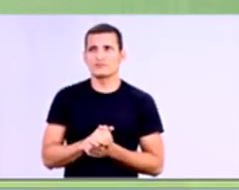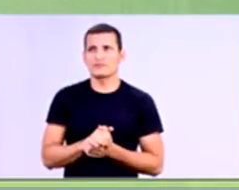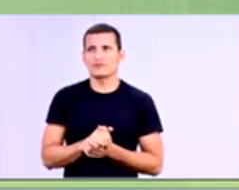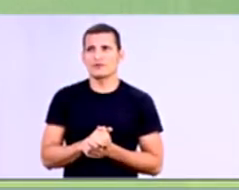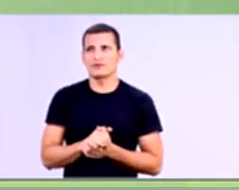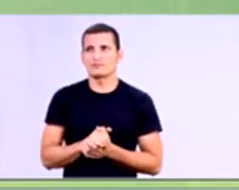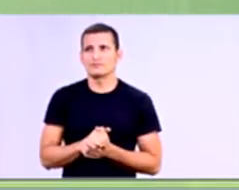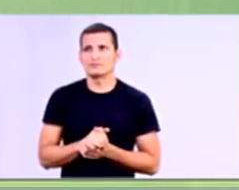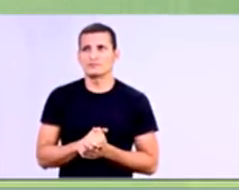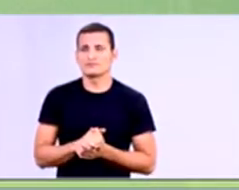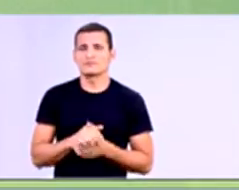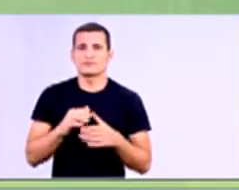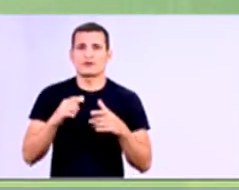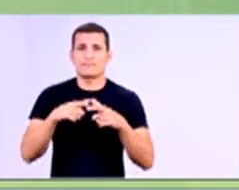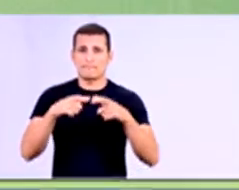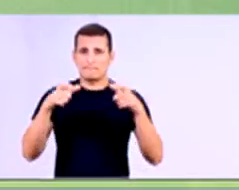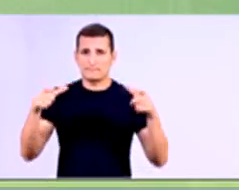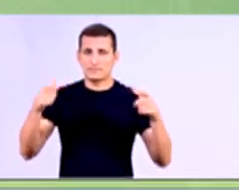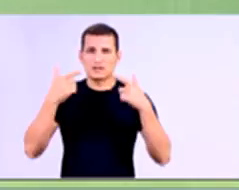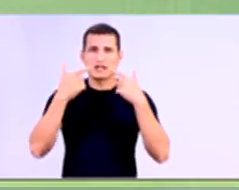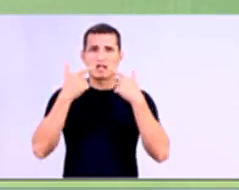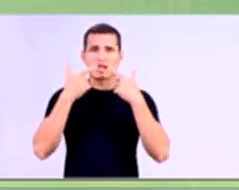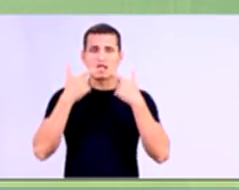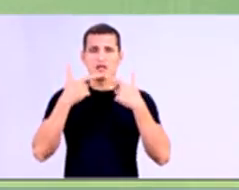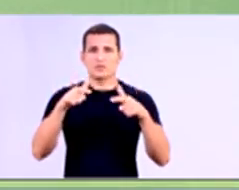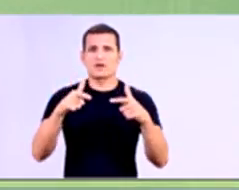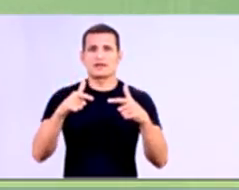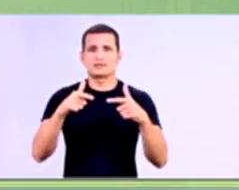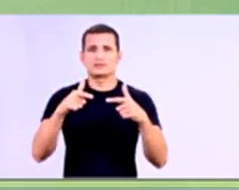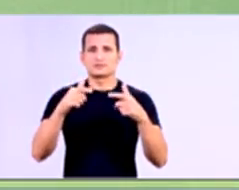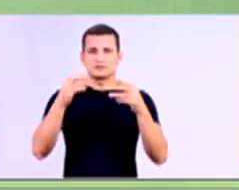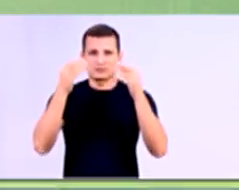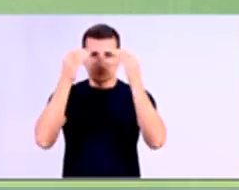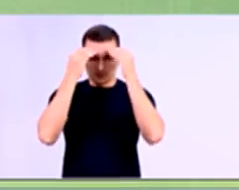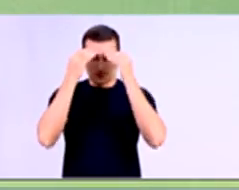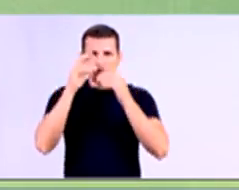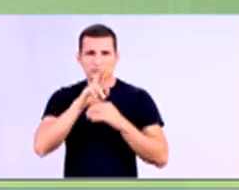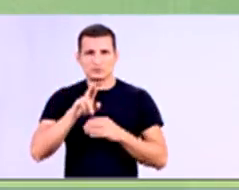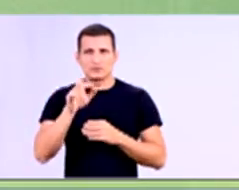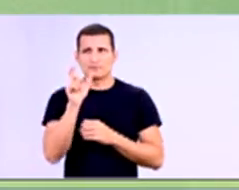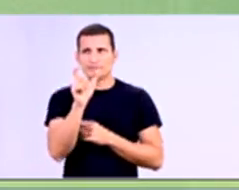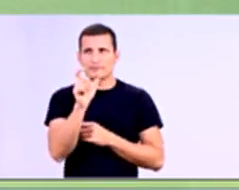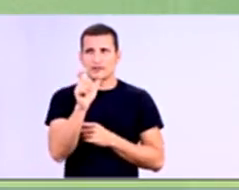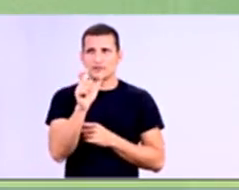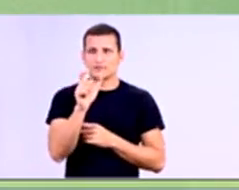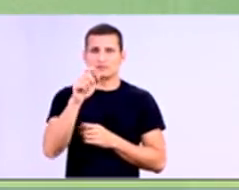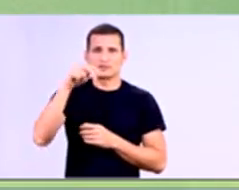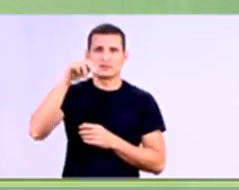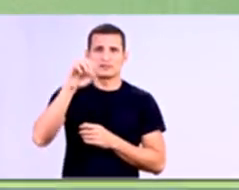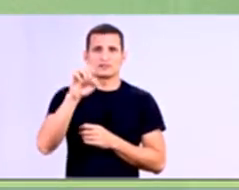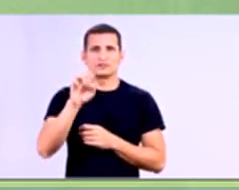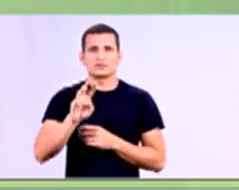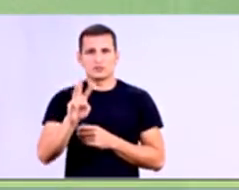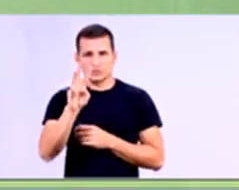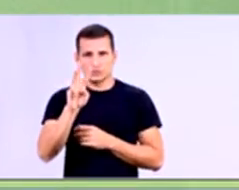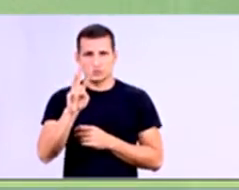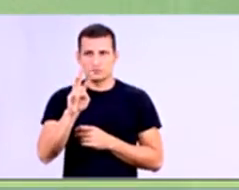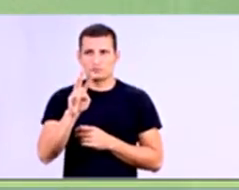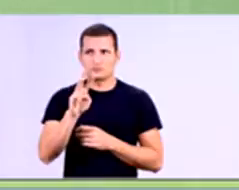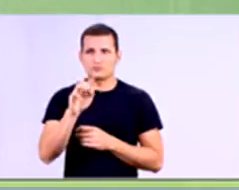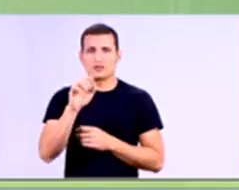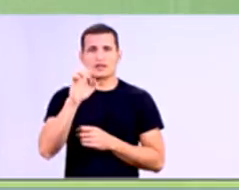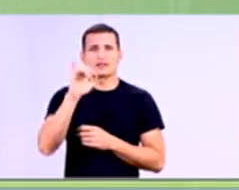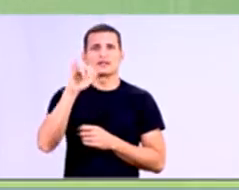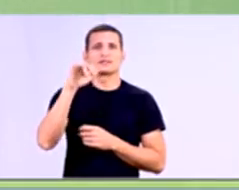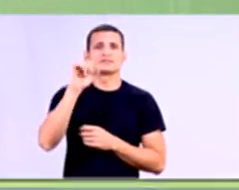na maioria das linguagens, para instanciar uma classe, utiliza a palavra-chave new. Significa que eu estou